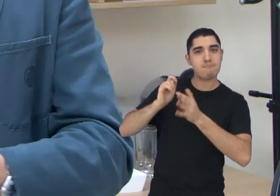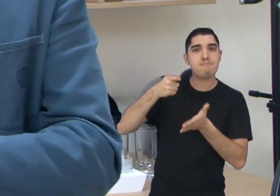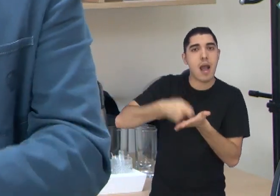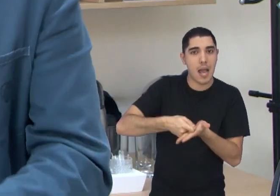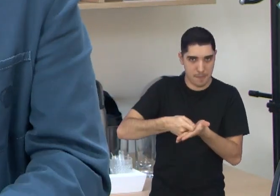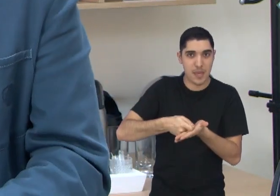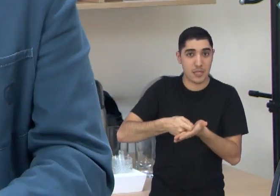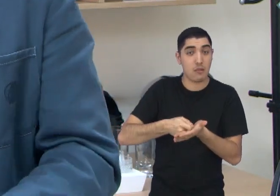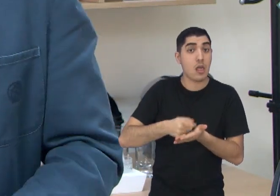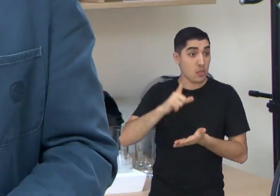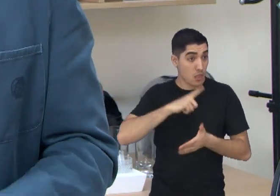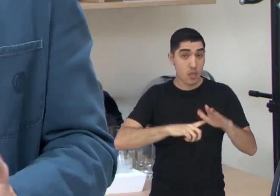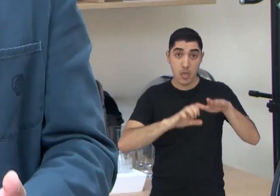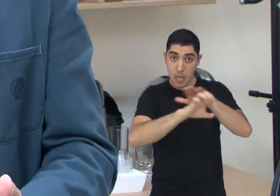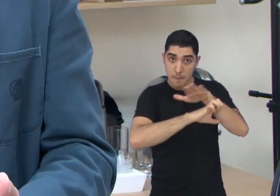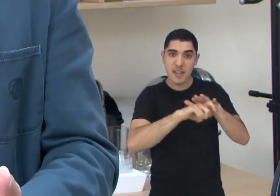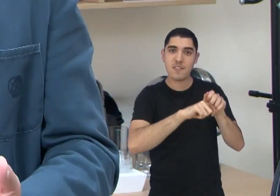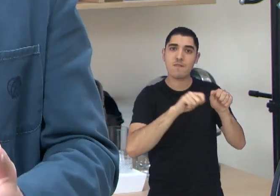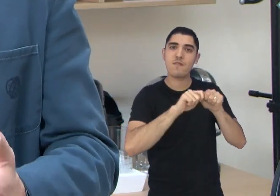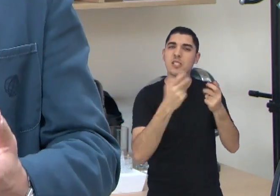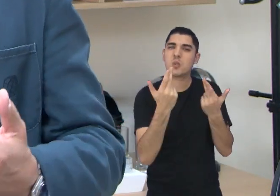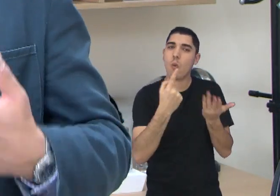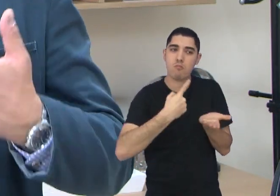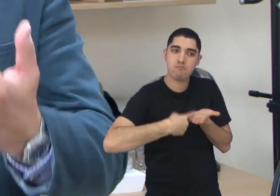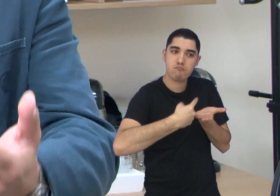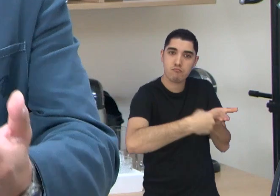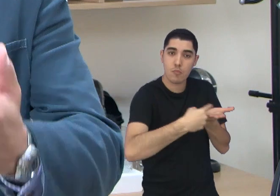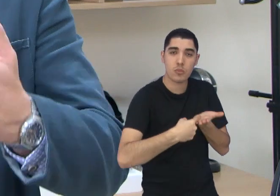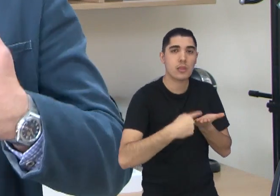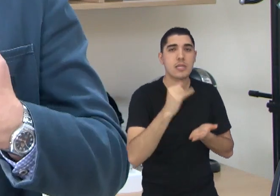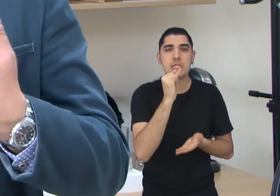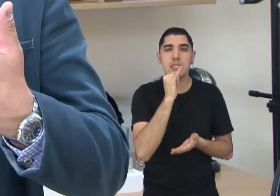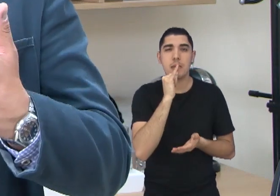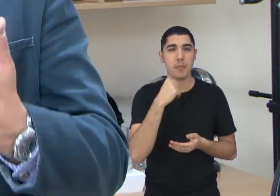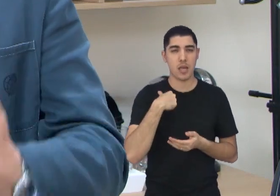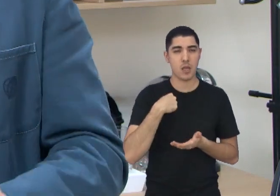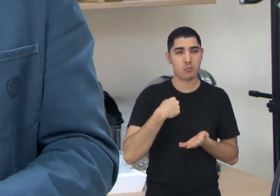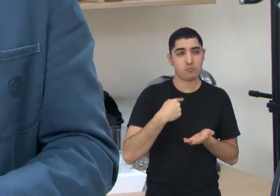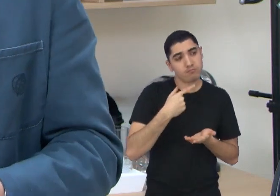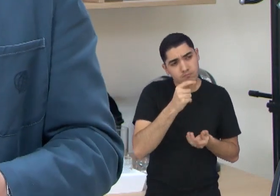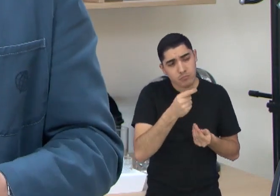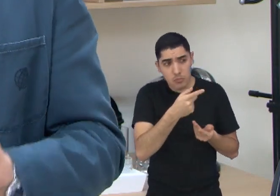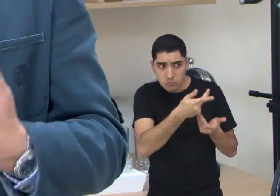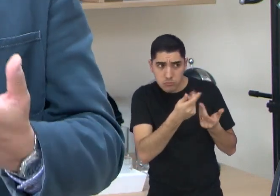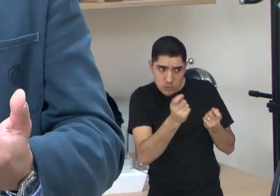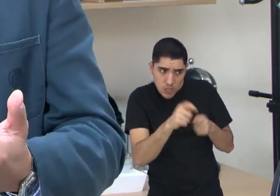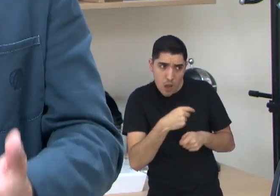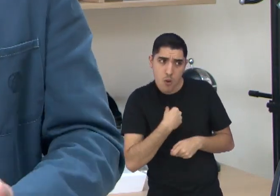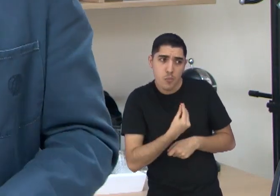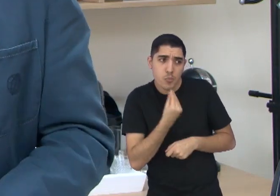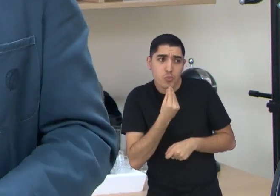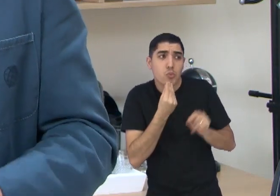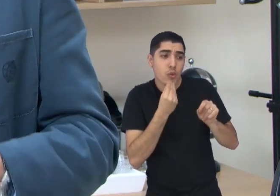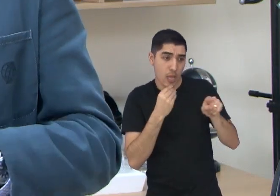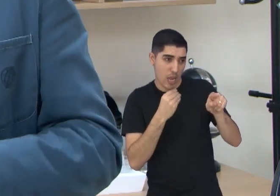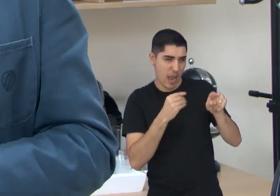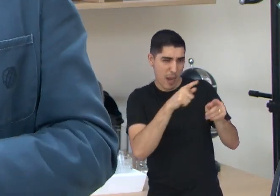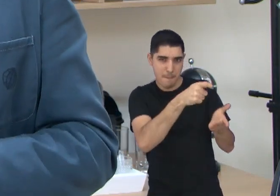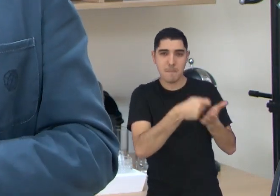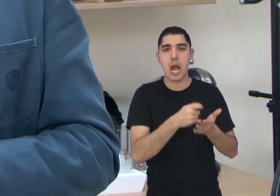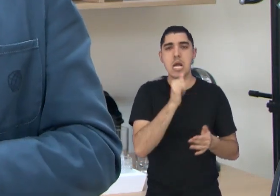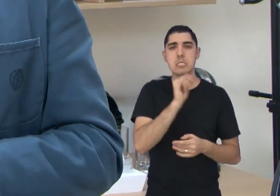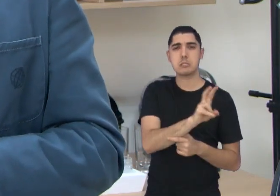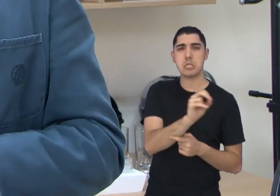estão negociando. Né? Quando fala em negociar, é quando você transige, quando você dá a oportunidade de uma contraproposta